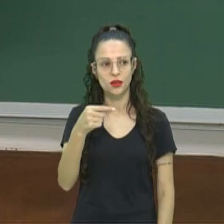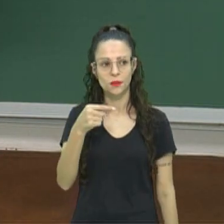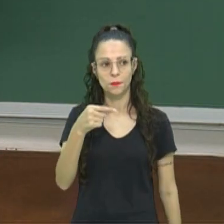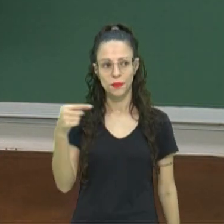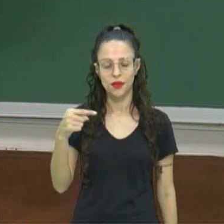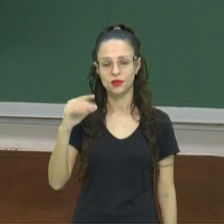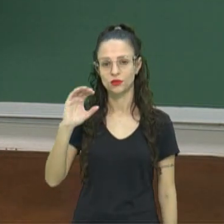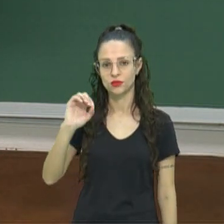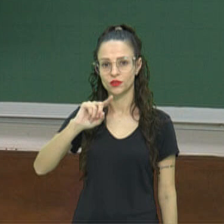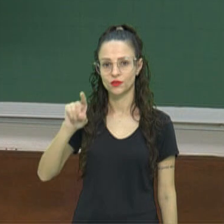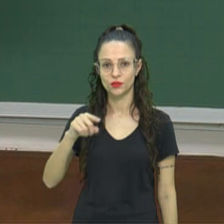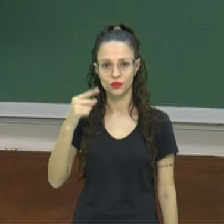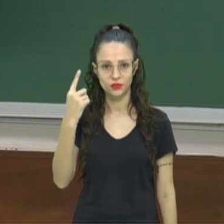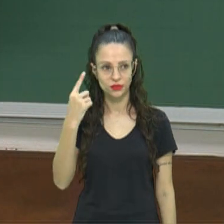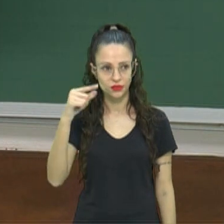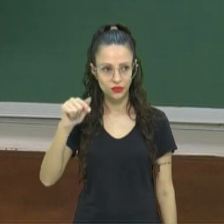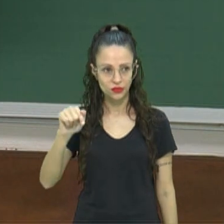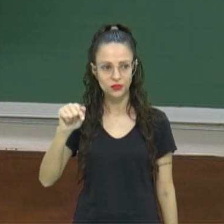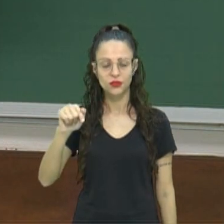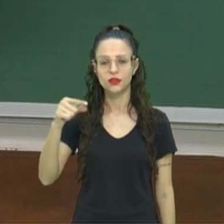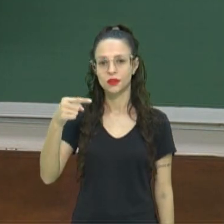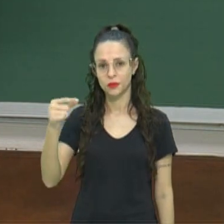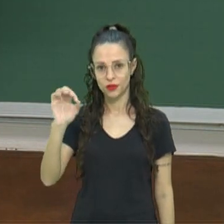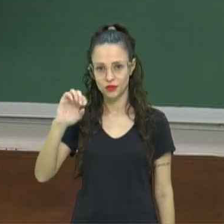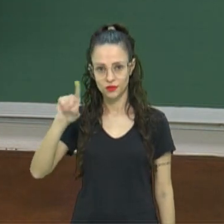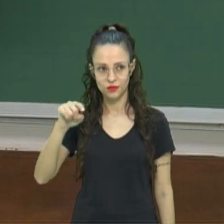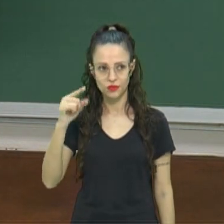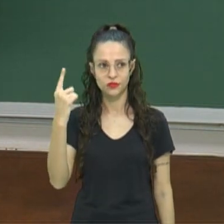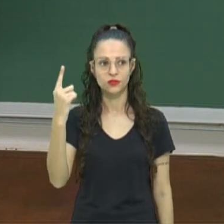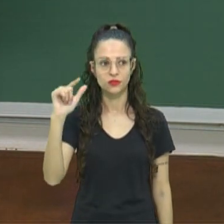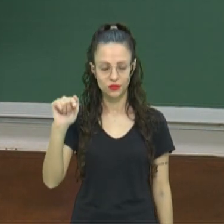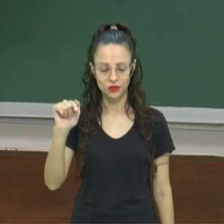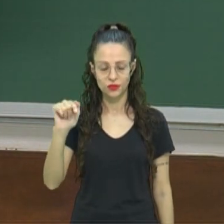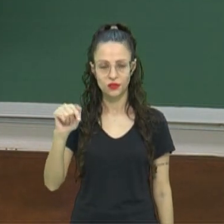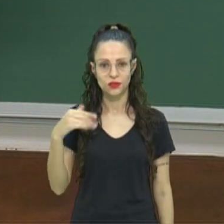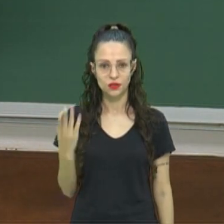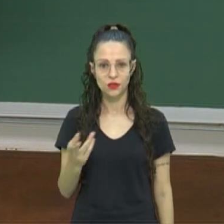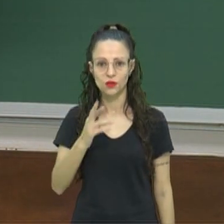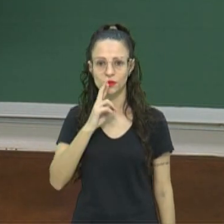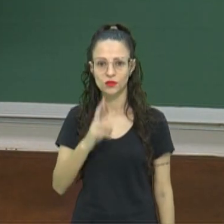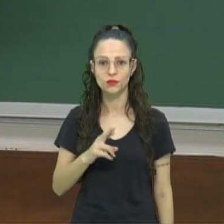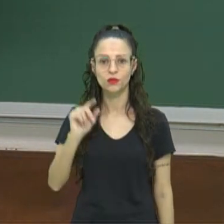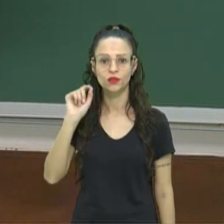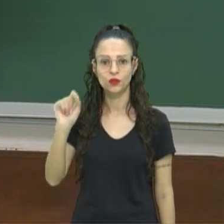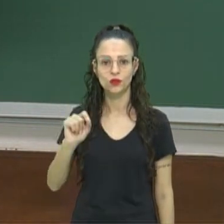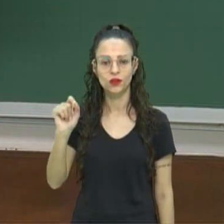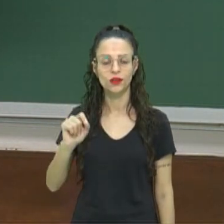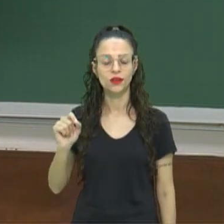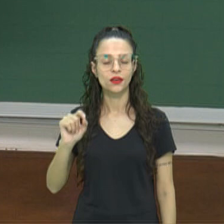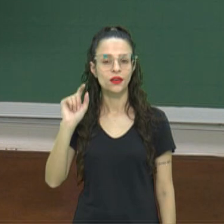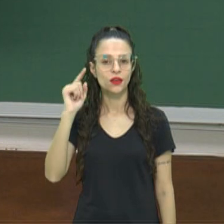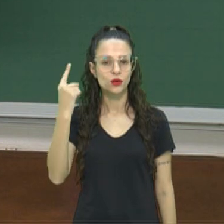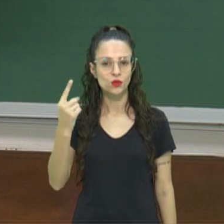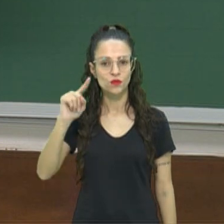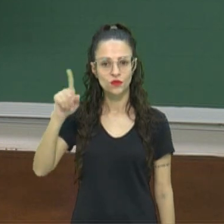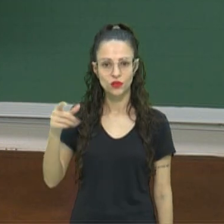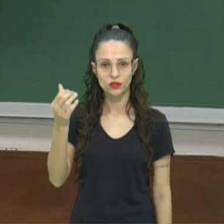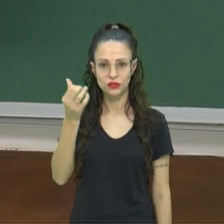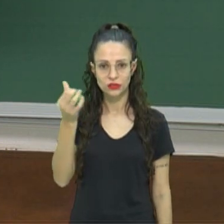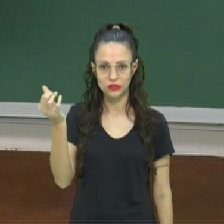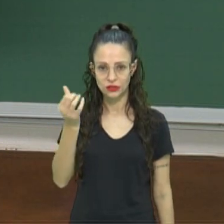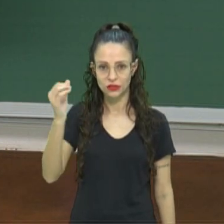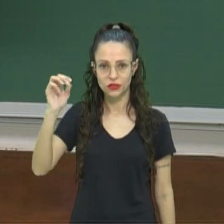dois pedaços de 17 centímetros, que é 0,17. Então, o losango, a diagonal maior, deu